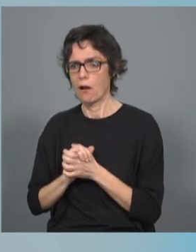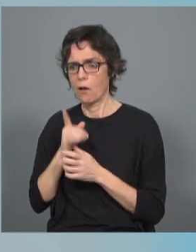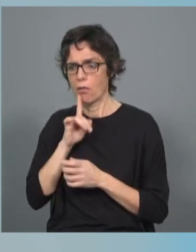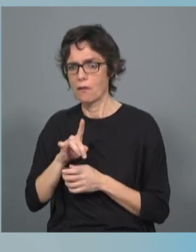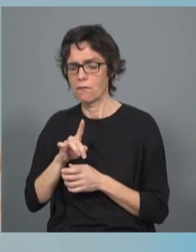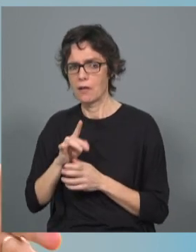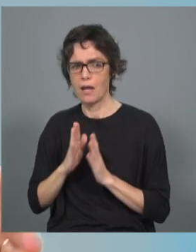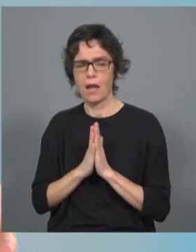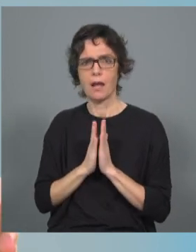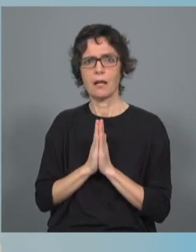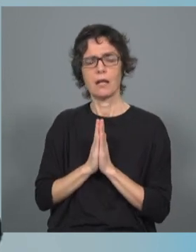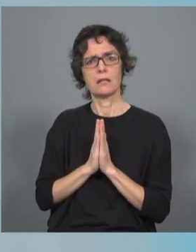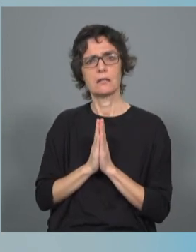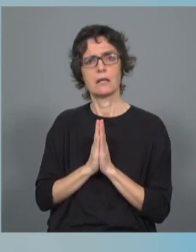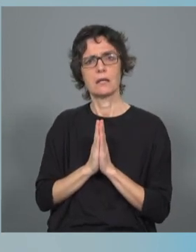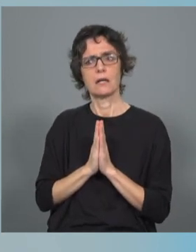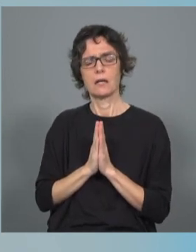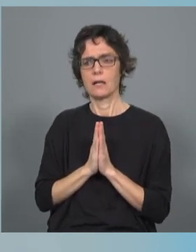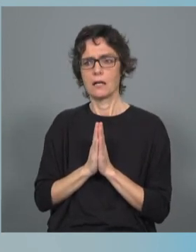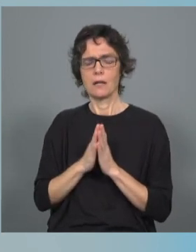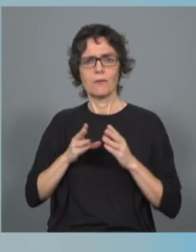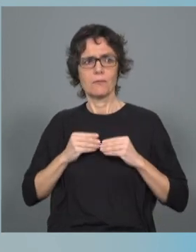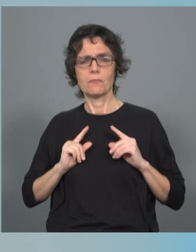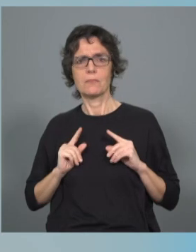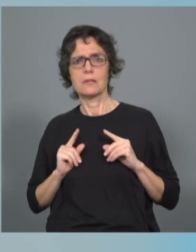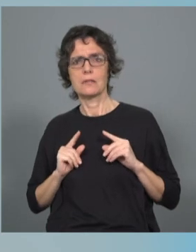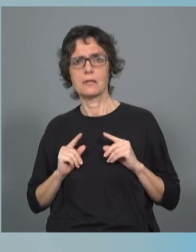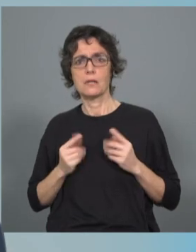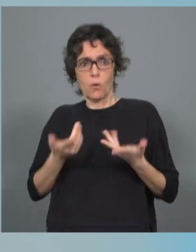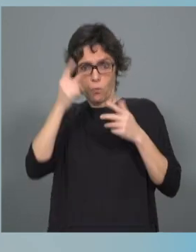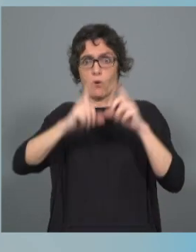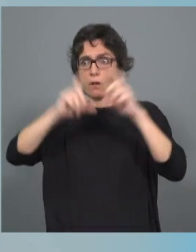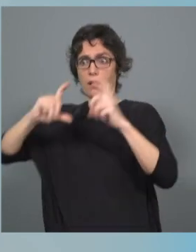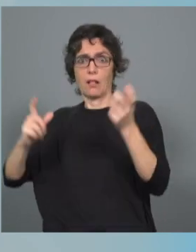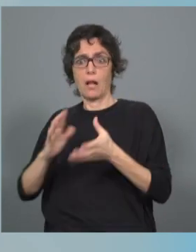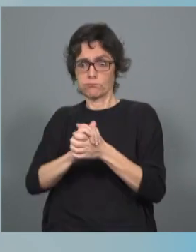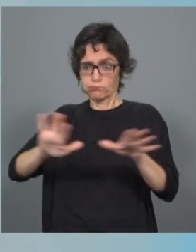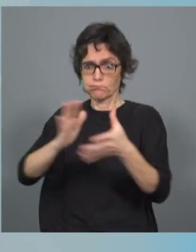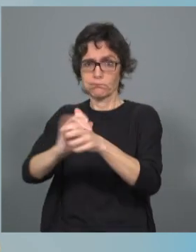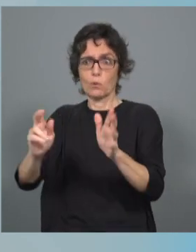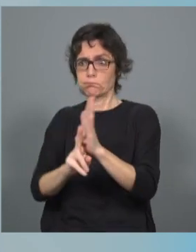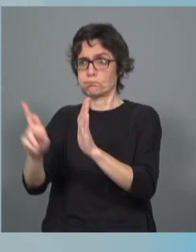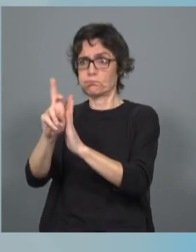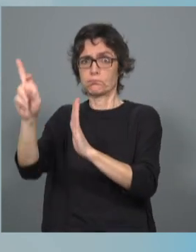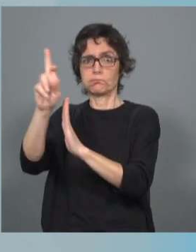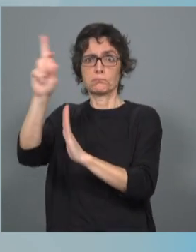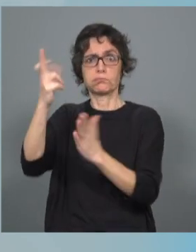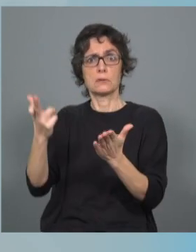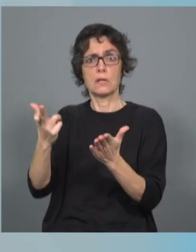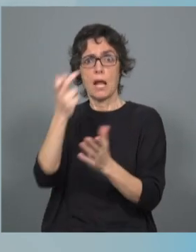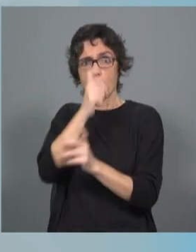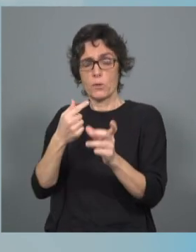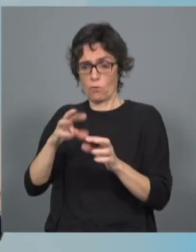fosse capaz de olhar aos sinais do tempo, perceber que, de facto, há uma taxa de divórcio, infelizmente, enorme, e, portanto, há uma série de pessoas que, como